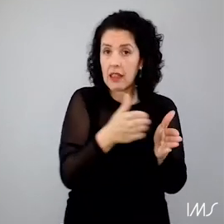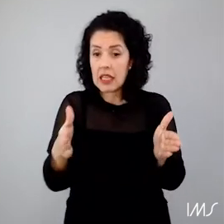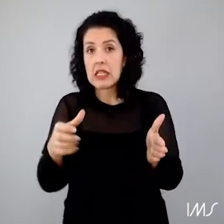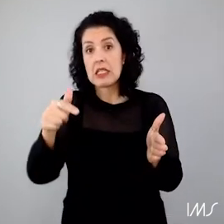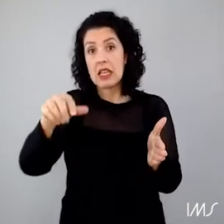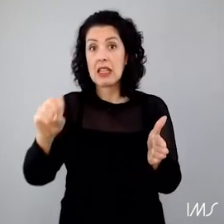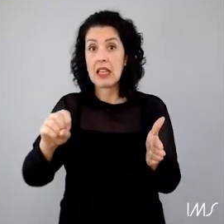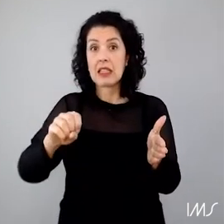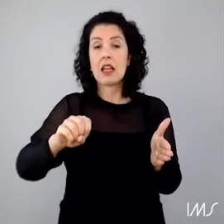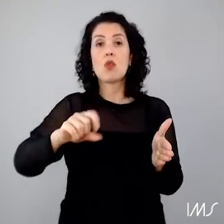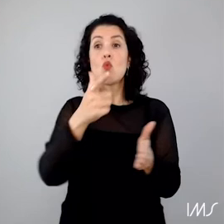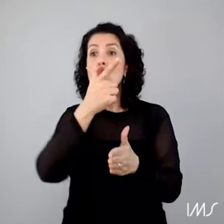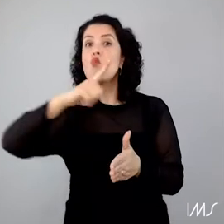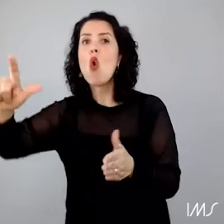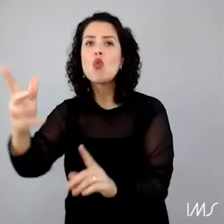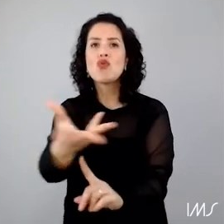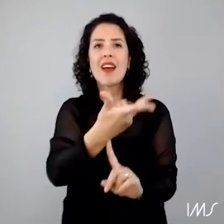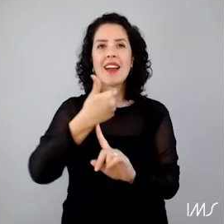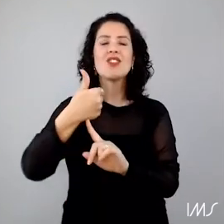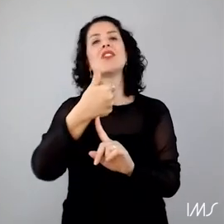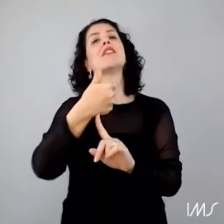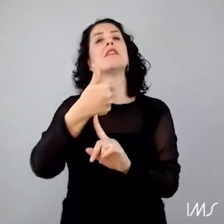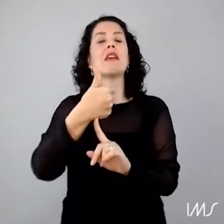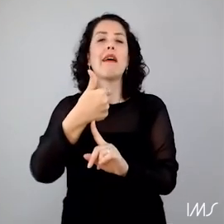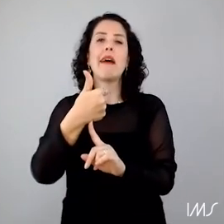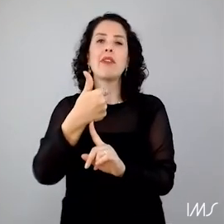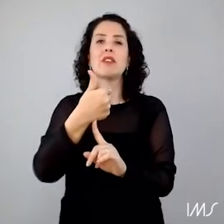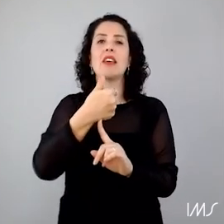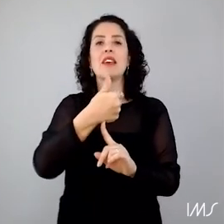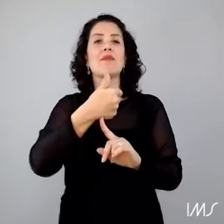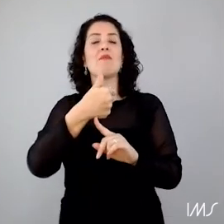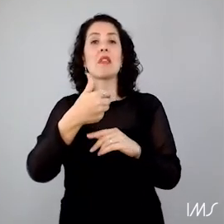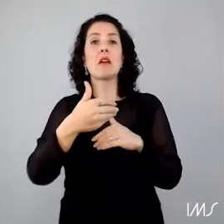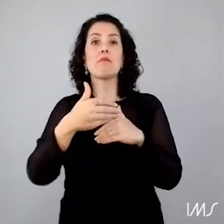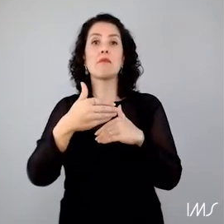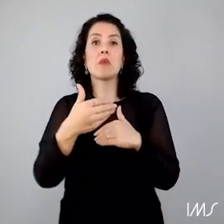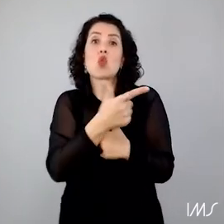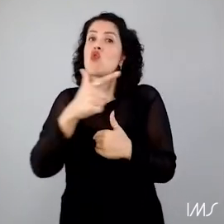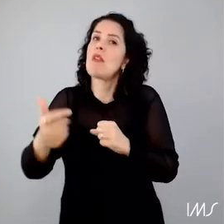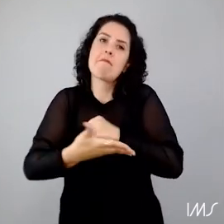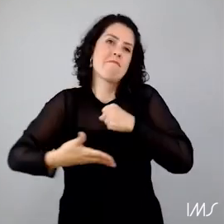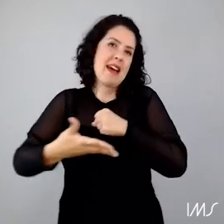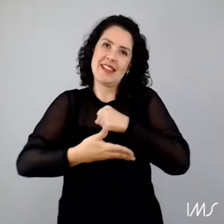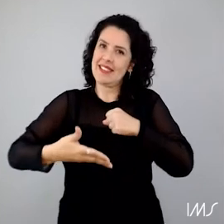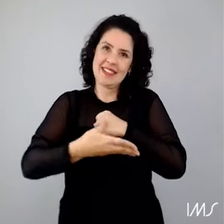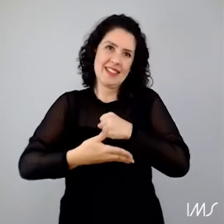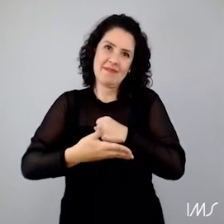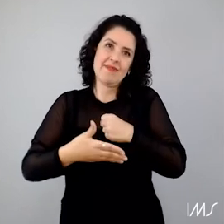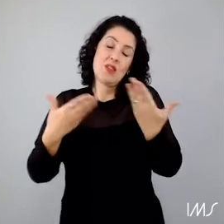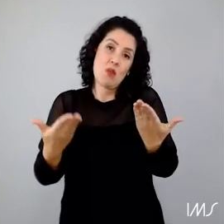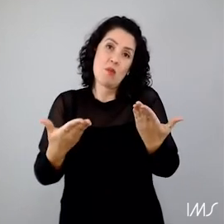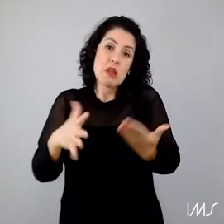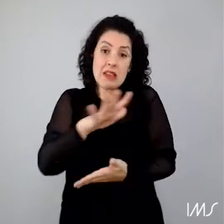e essa é a minha experiência pessoal, né, quer dizer, um universo desestruturado em relação ao campo